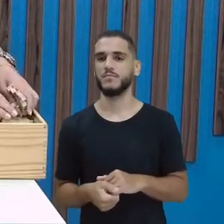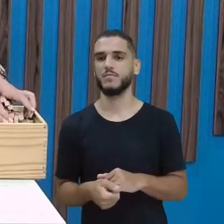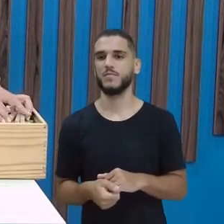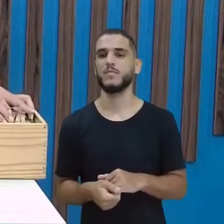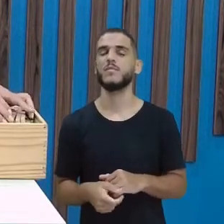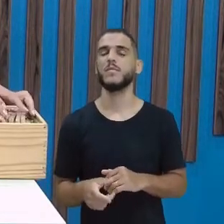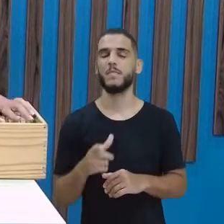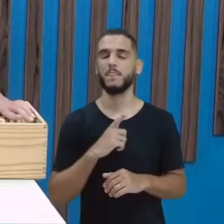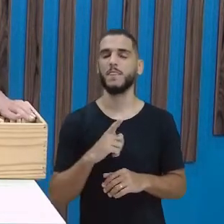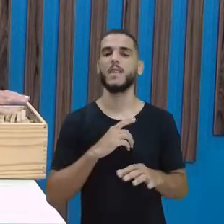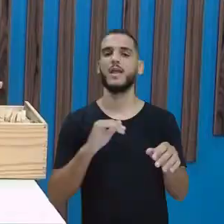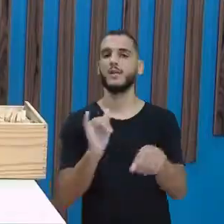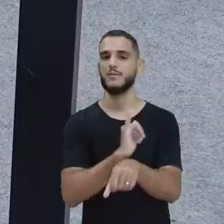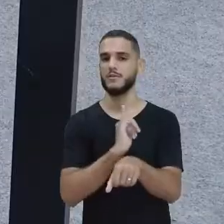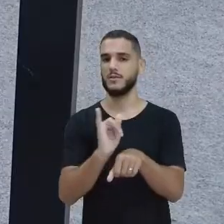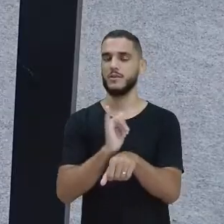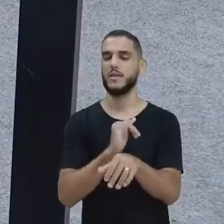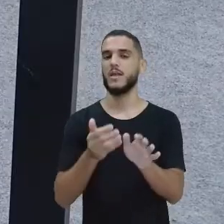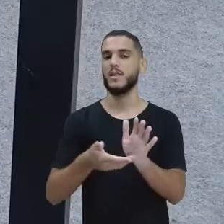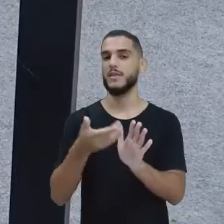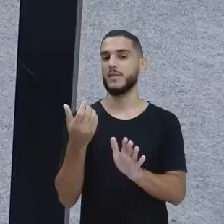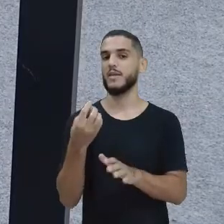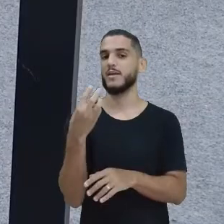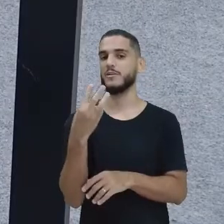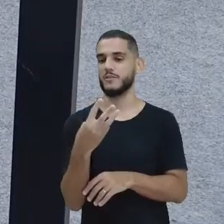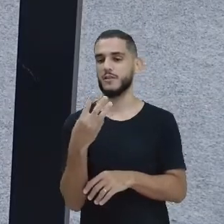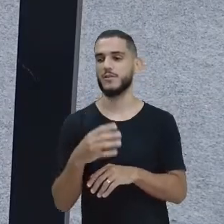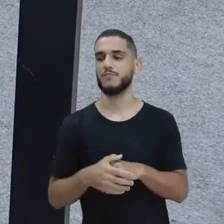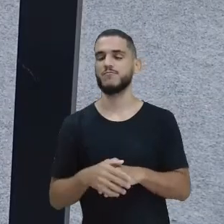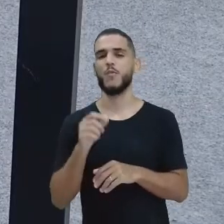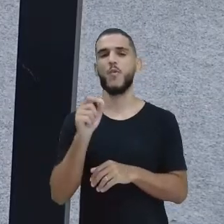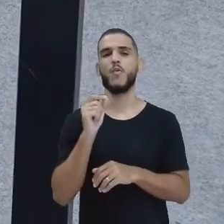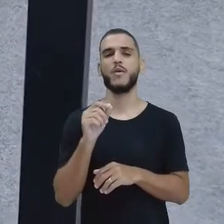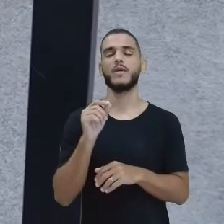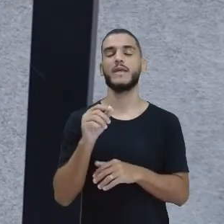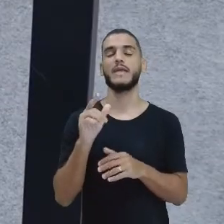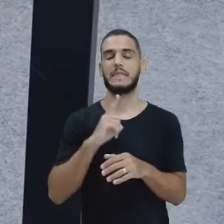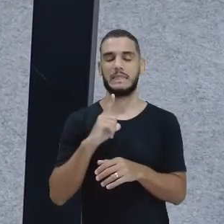na operação, tá certo? O que me restou?